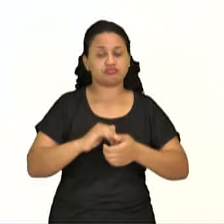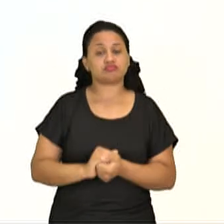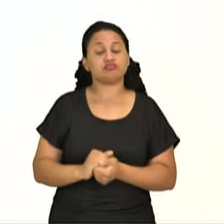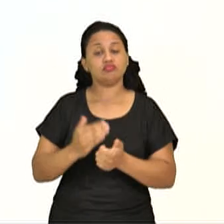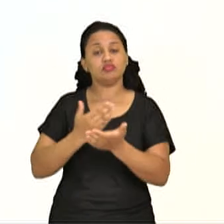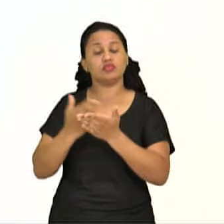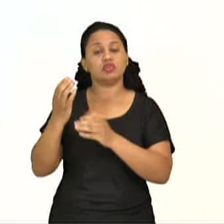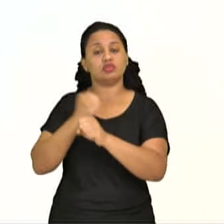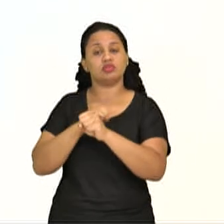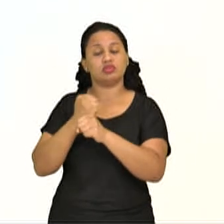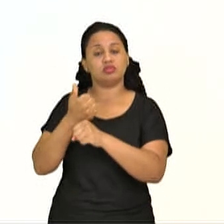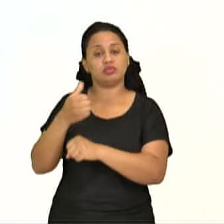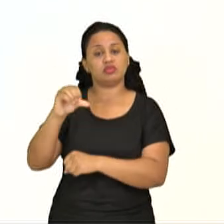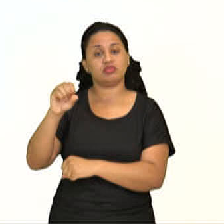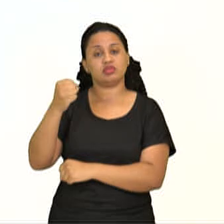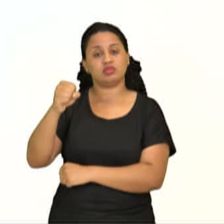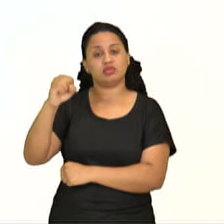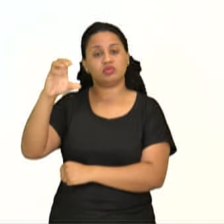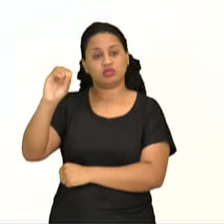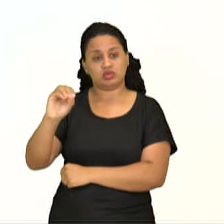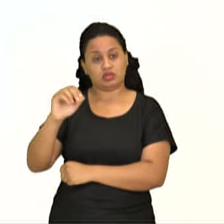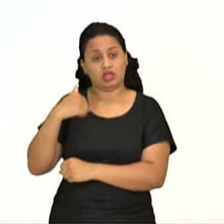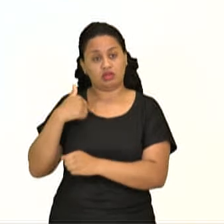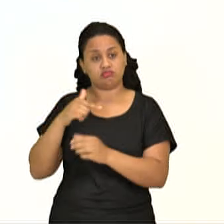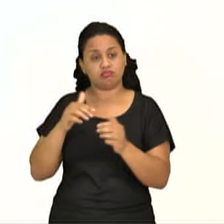80, aproximou-se do grupo